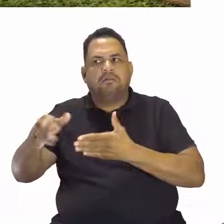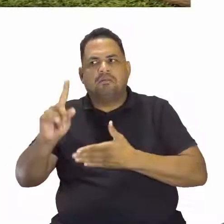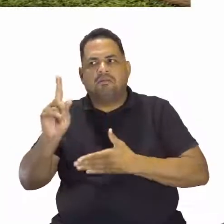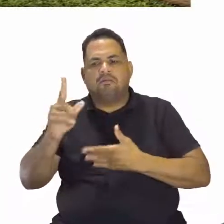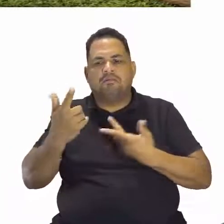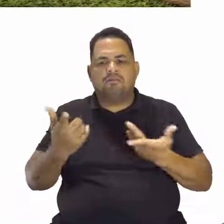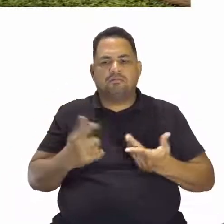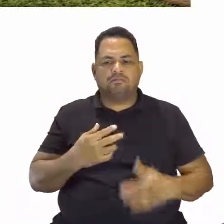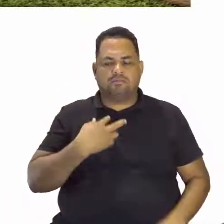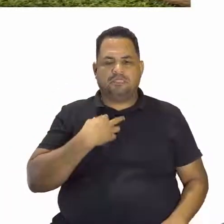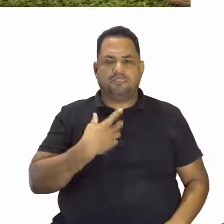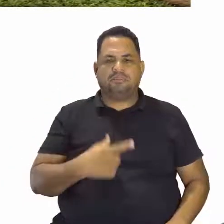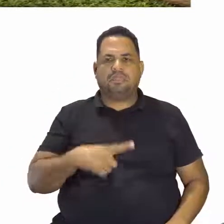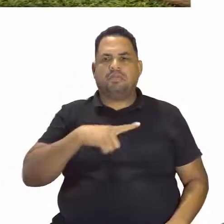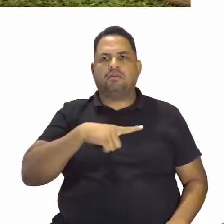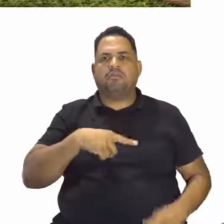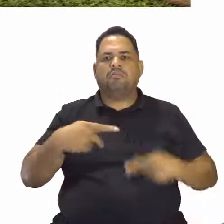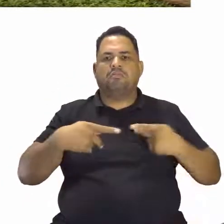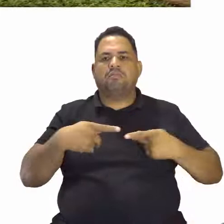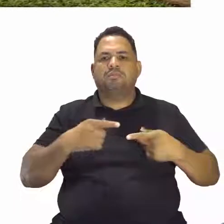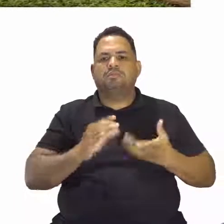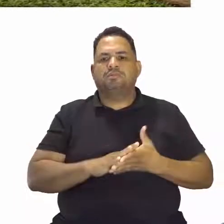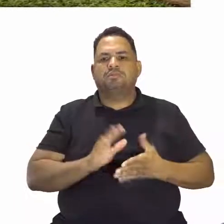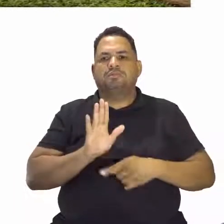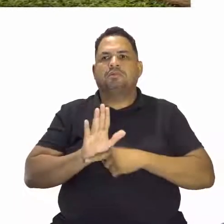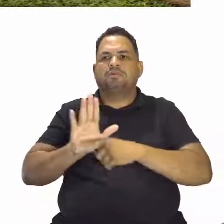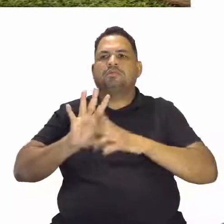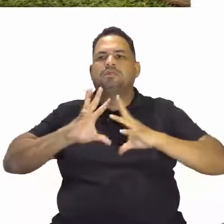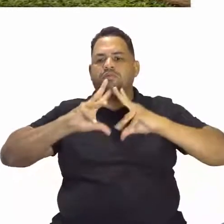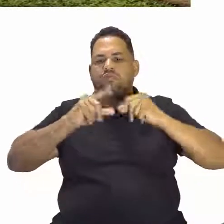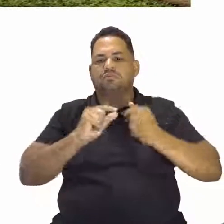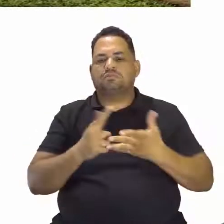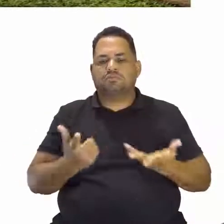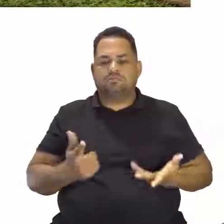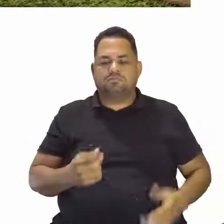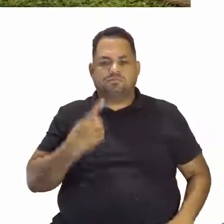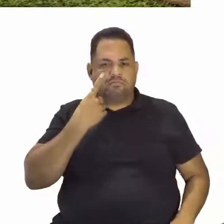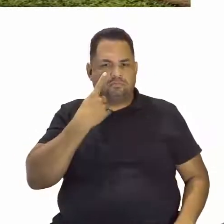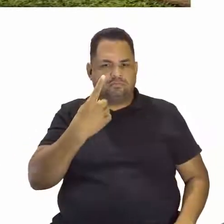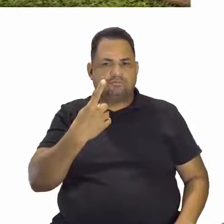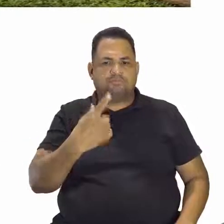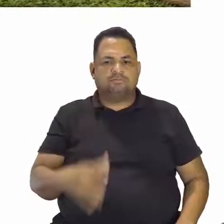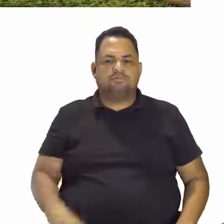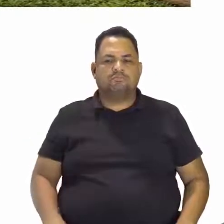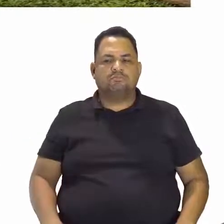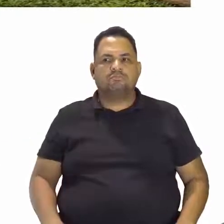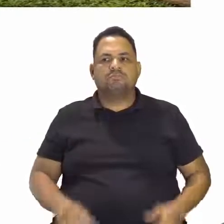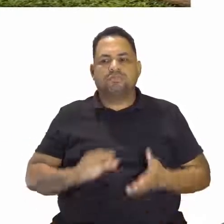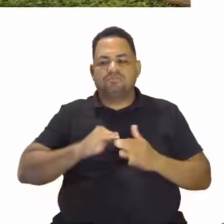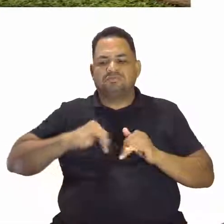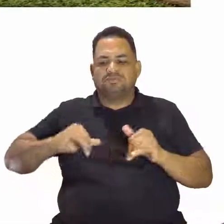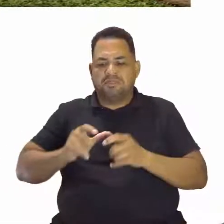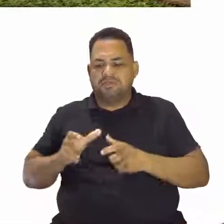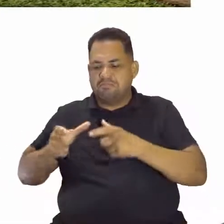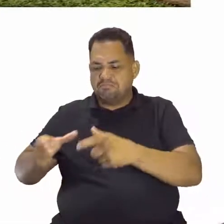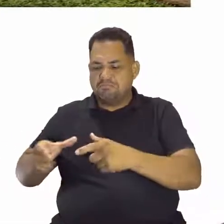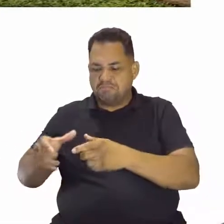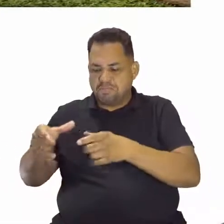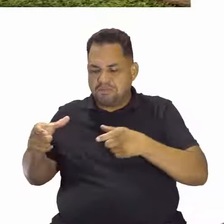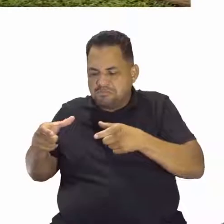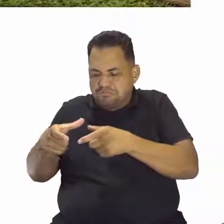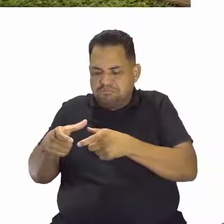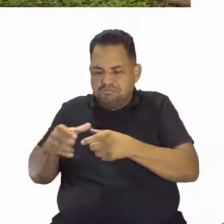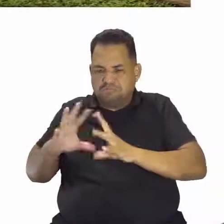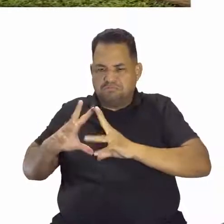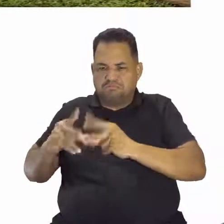grande projeto que vai beneficiar todo mundo, e vou te colocar num local ali, todo mundo